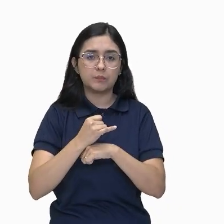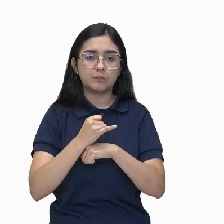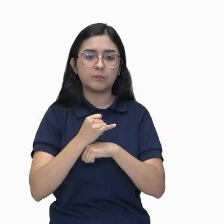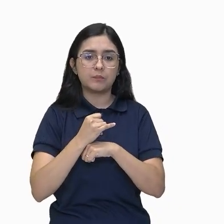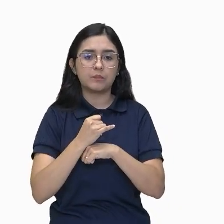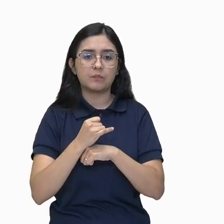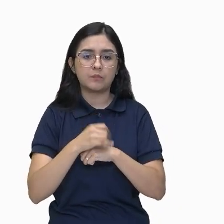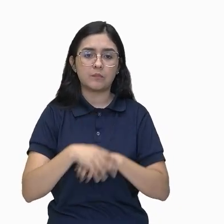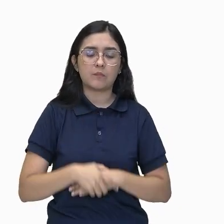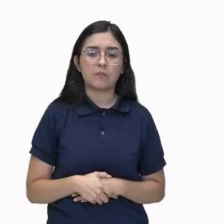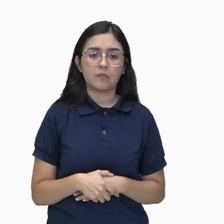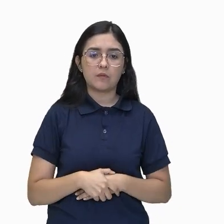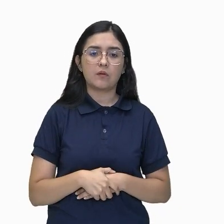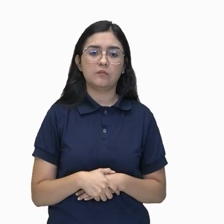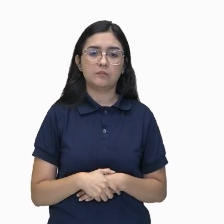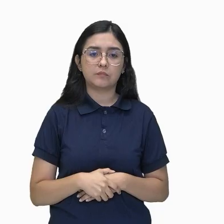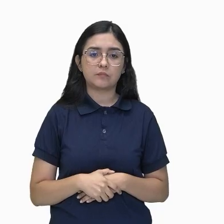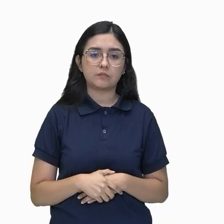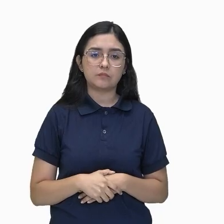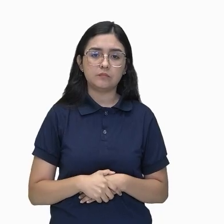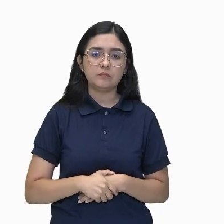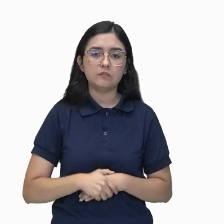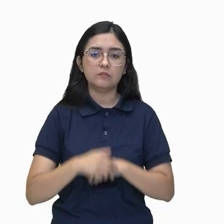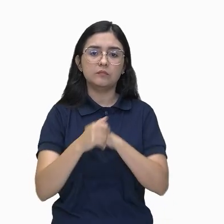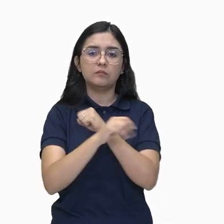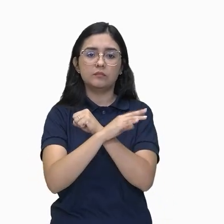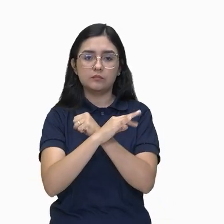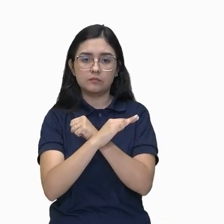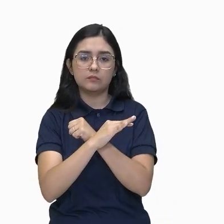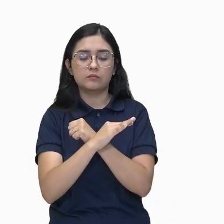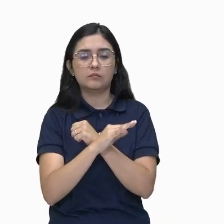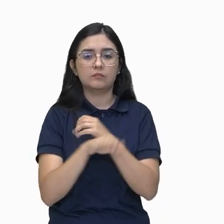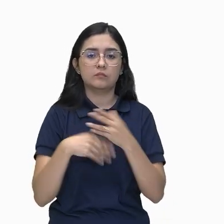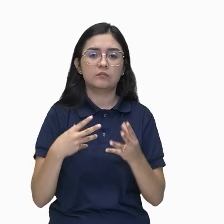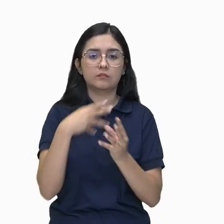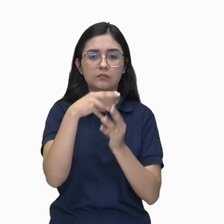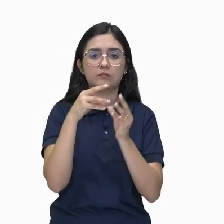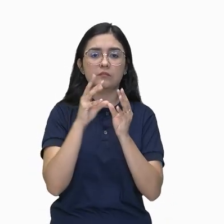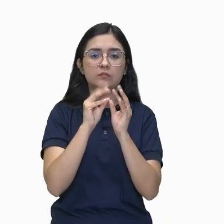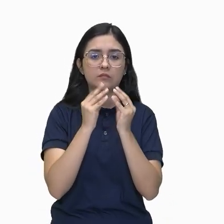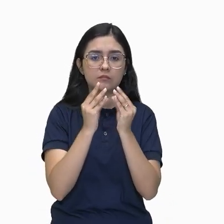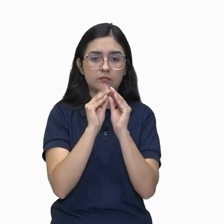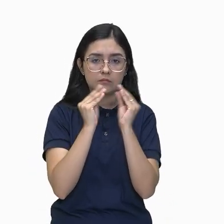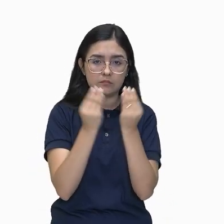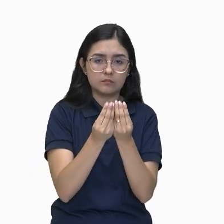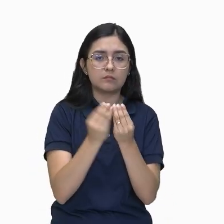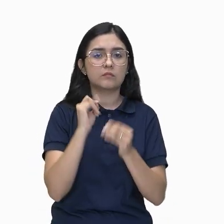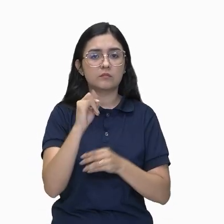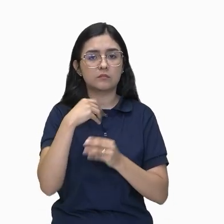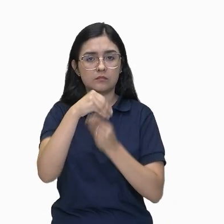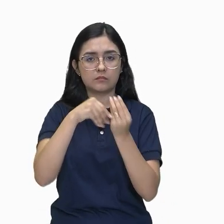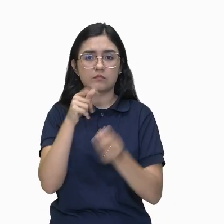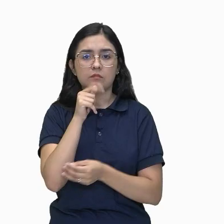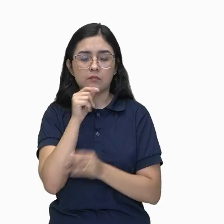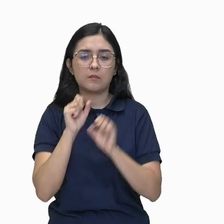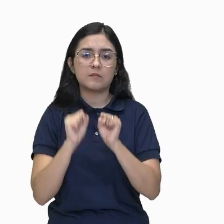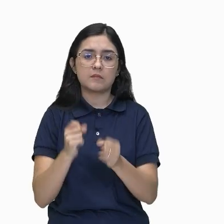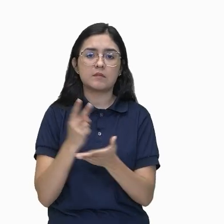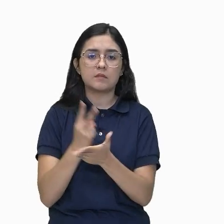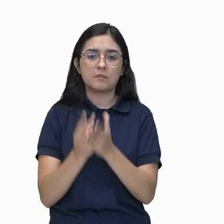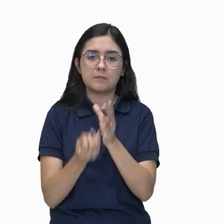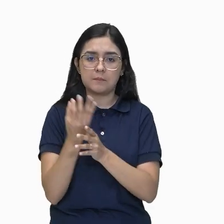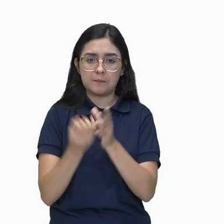de ionização. Então, ácido para arrênio são substâncias que em presença de água sempre liberam um